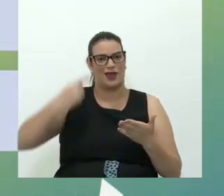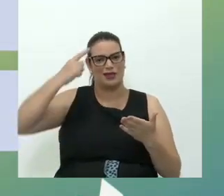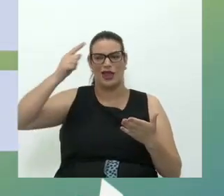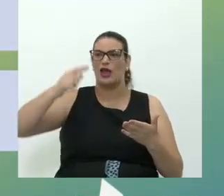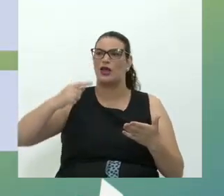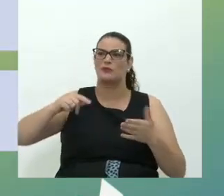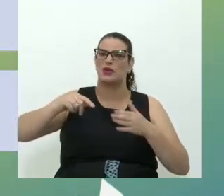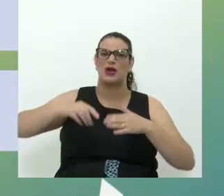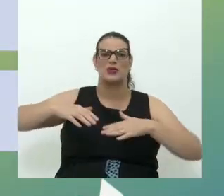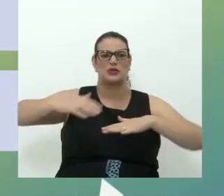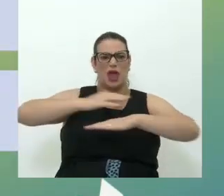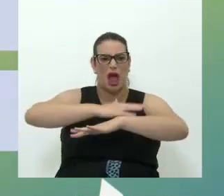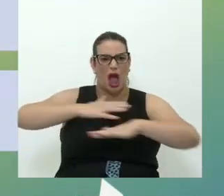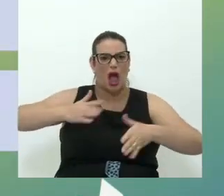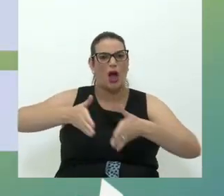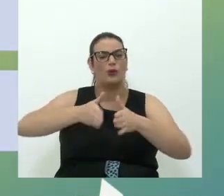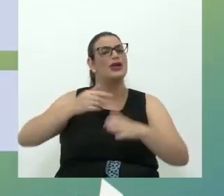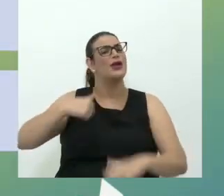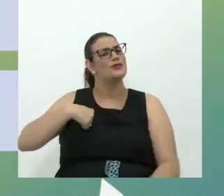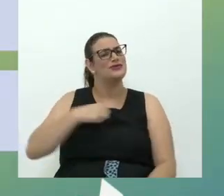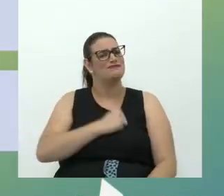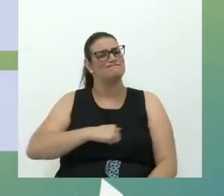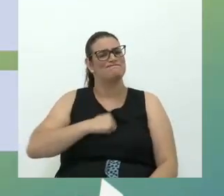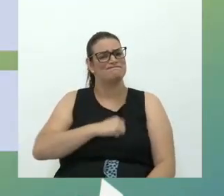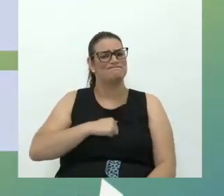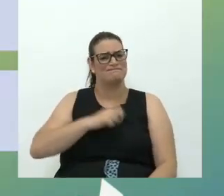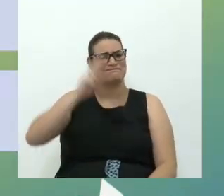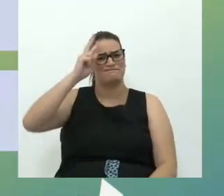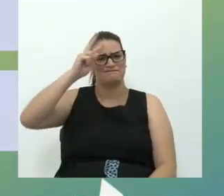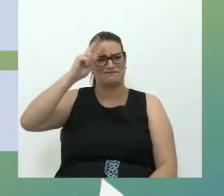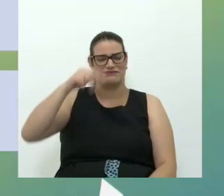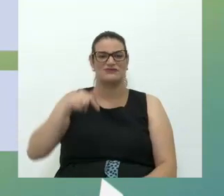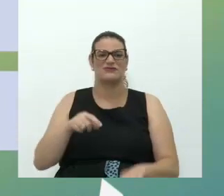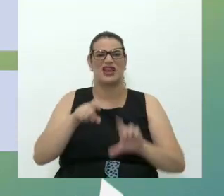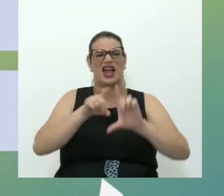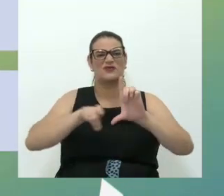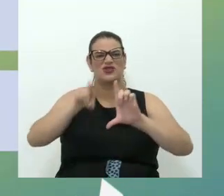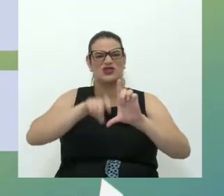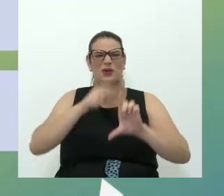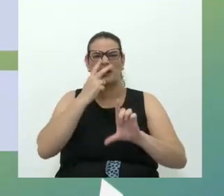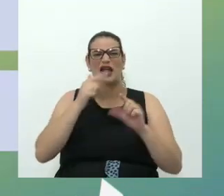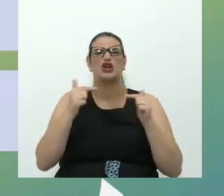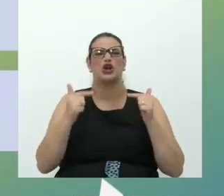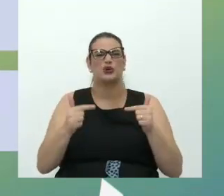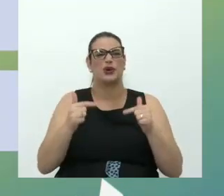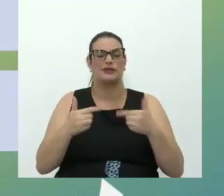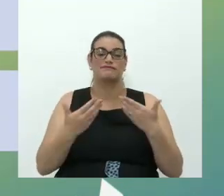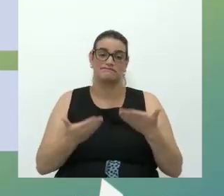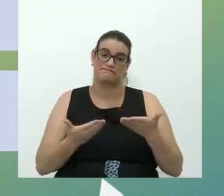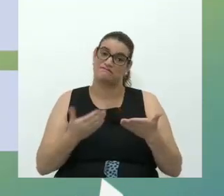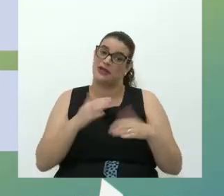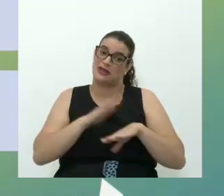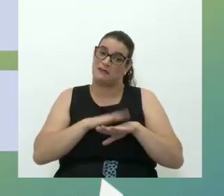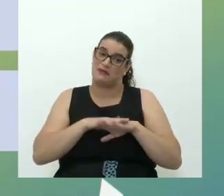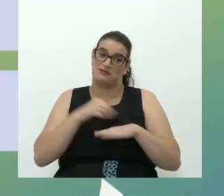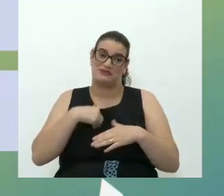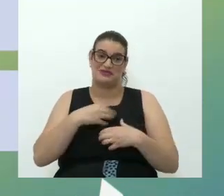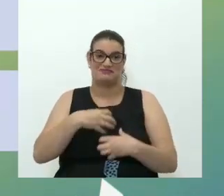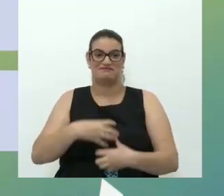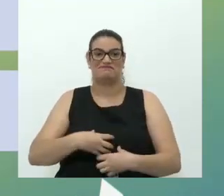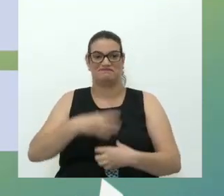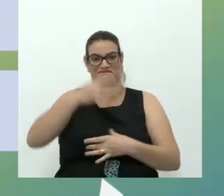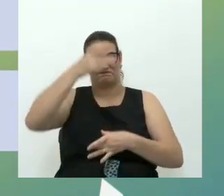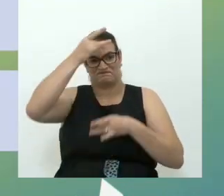campanha na rua eu sinto falta particularmente acho a campanha digital meio chata mas talvez seja os meus moldes né e aqui eu já tô